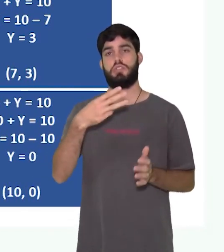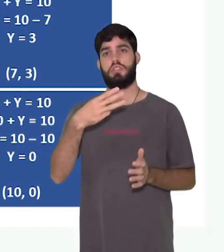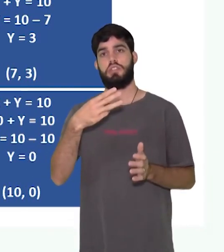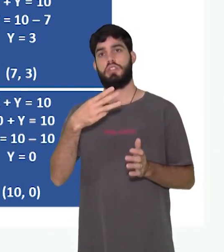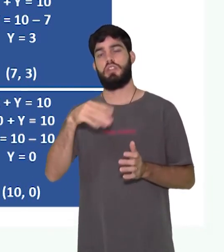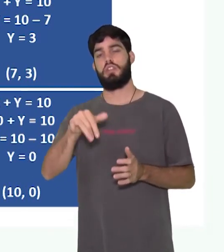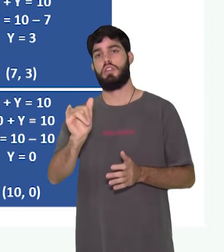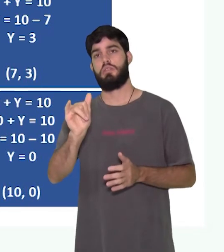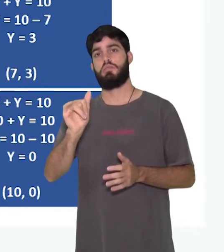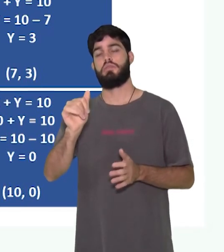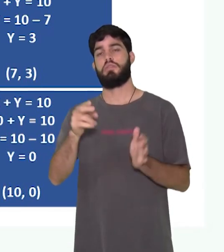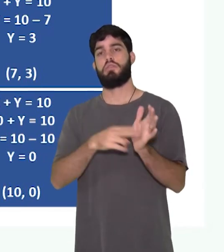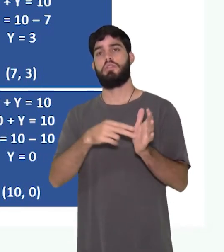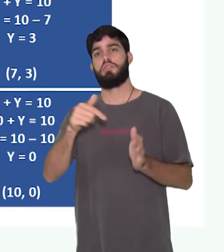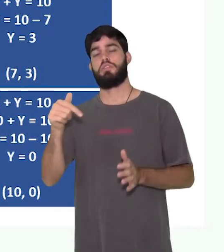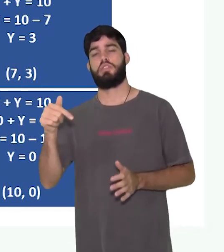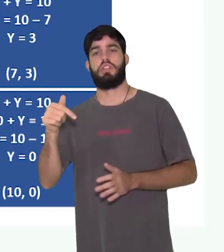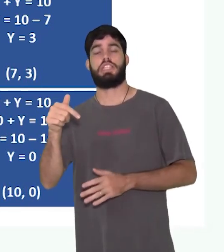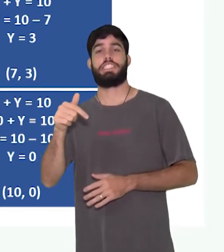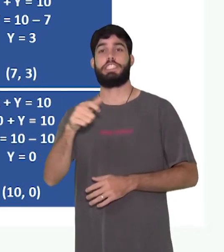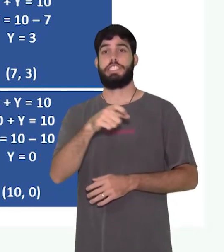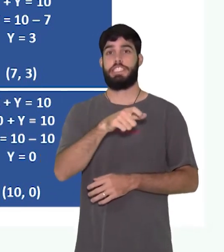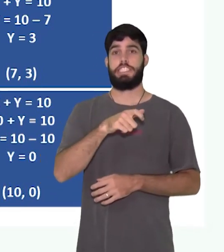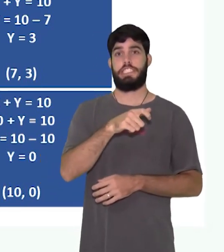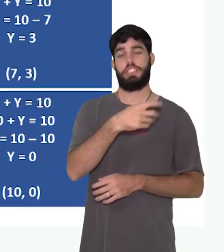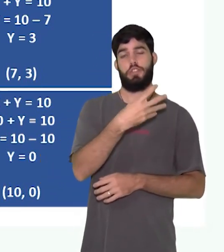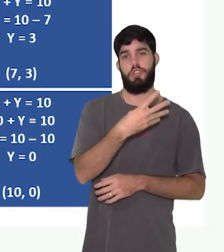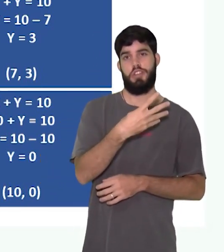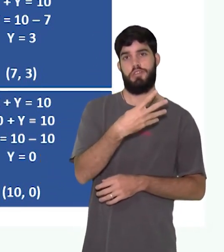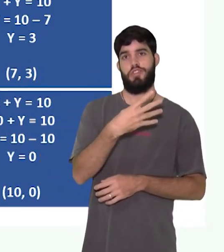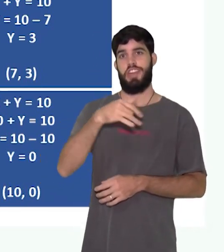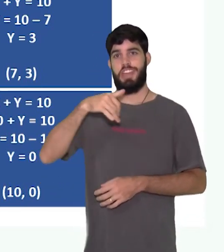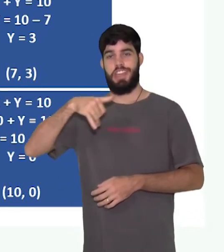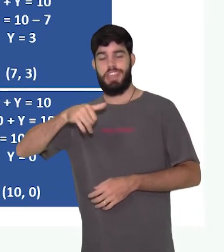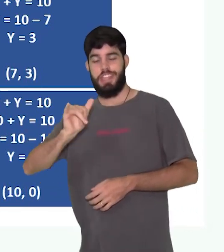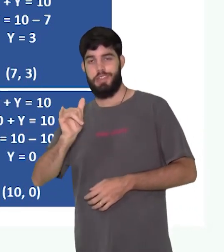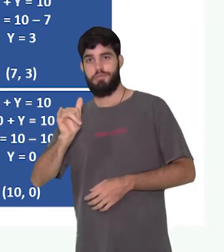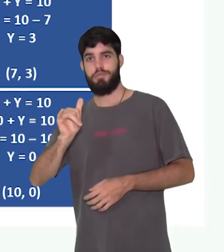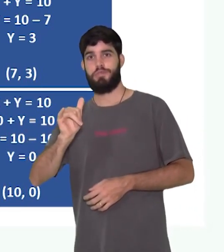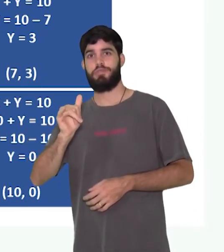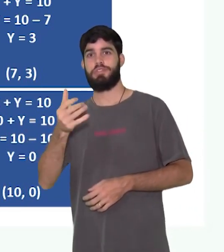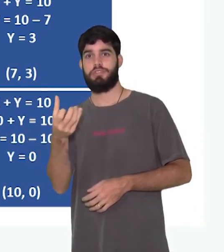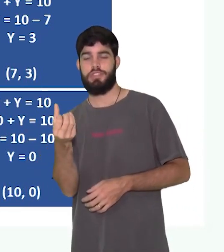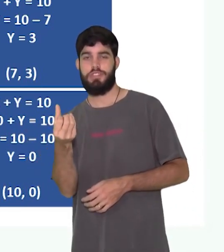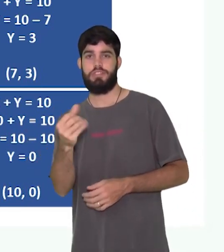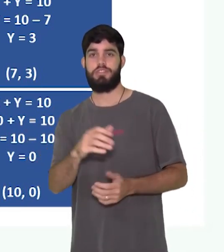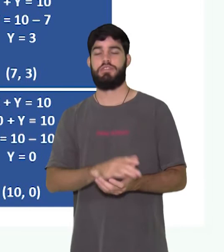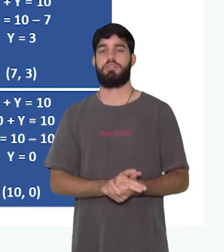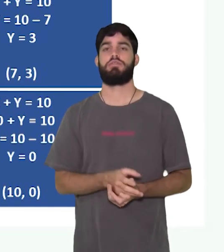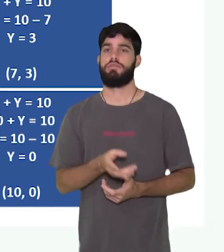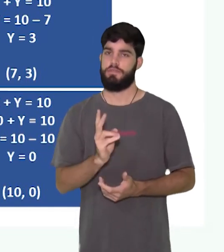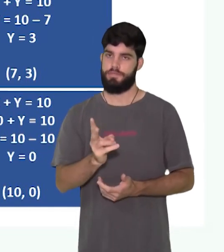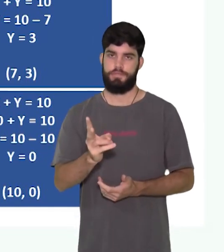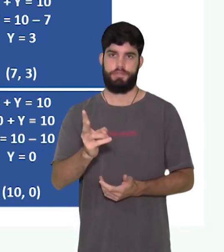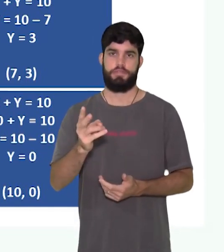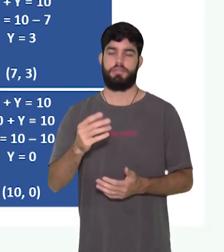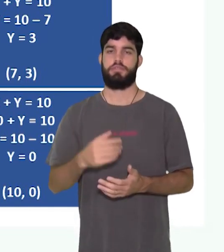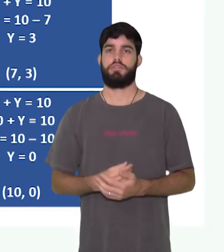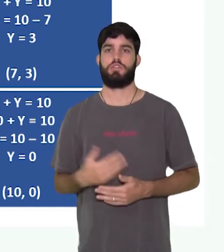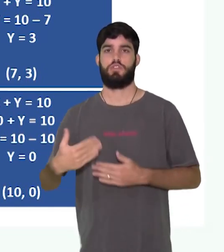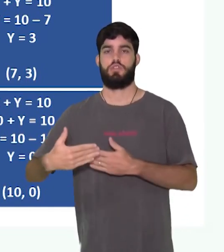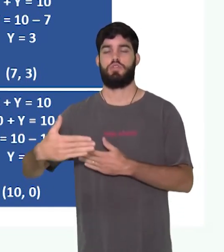e y = 7x = 4y = 6 e assim